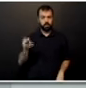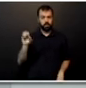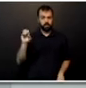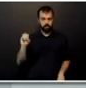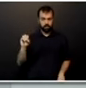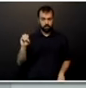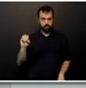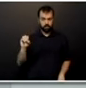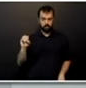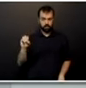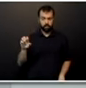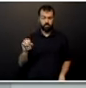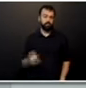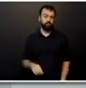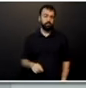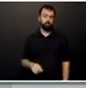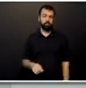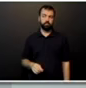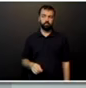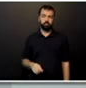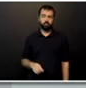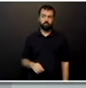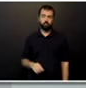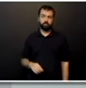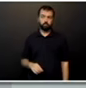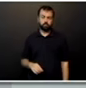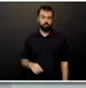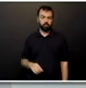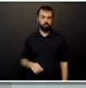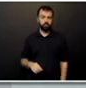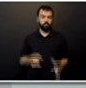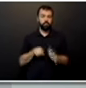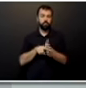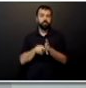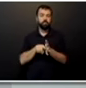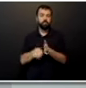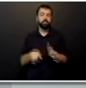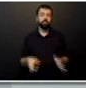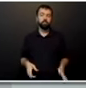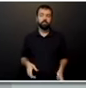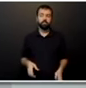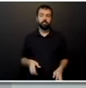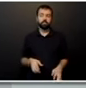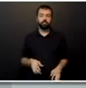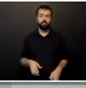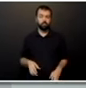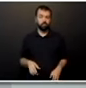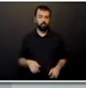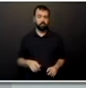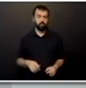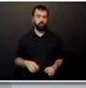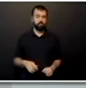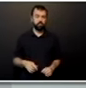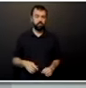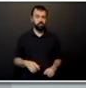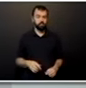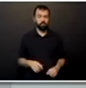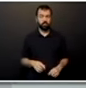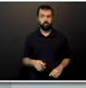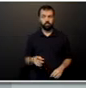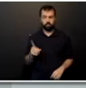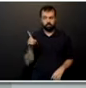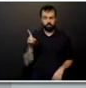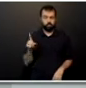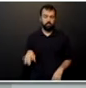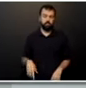0 bom então uma questão para analisarmos a a razão e é uma questão do